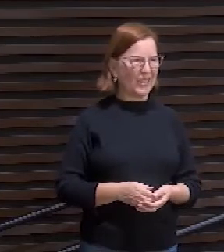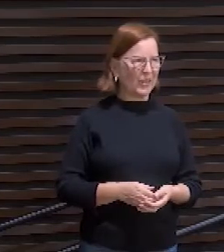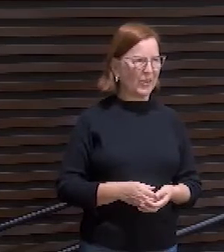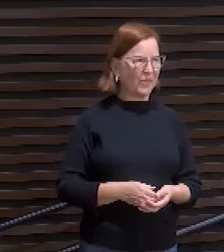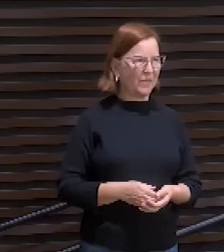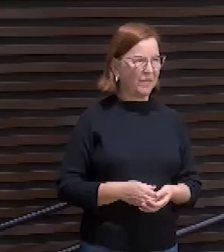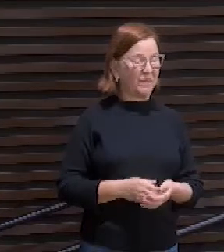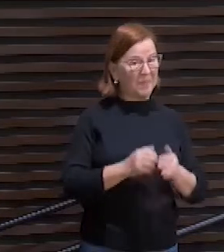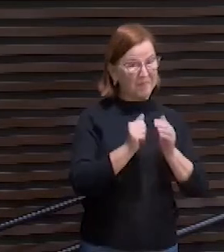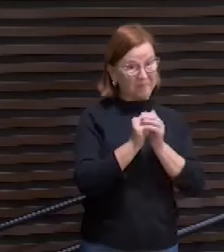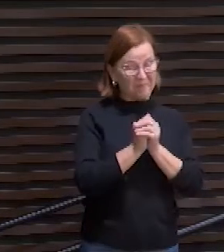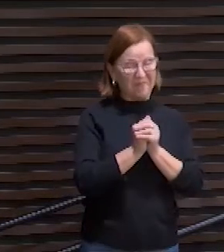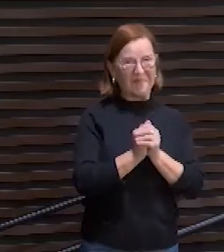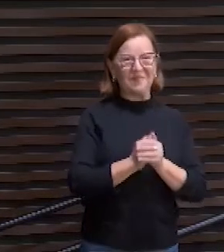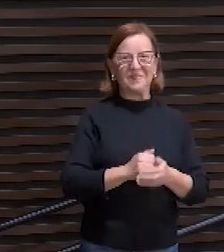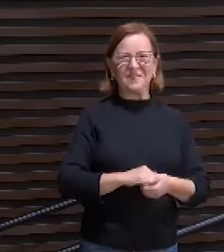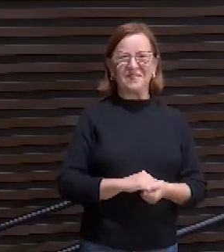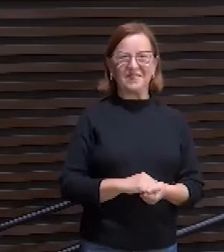Amém.